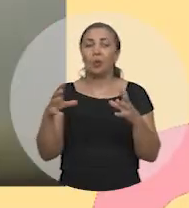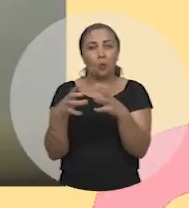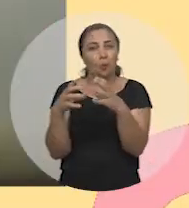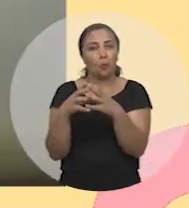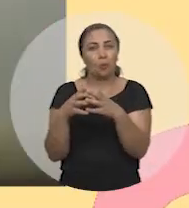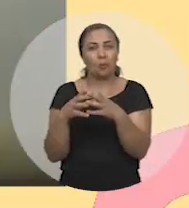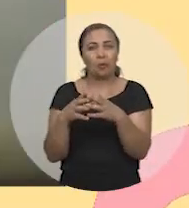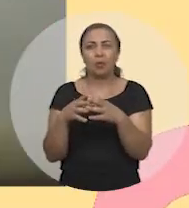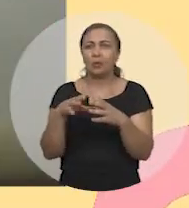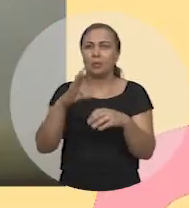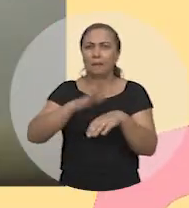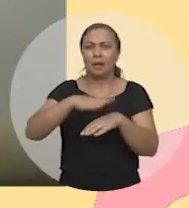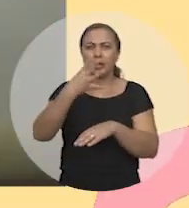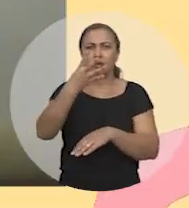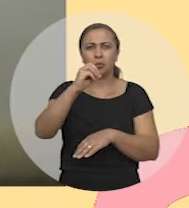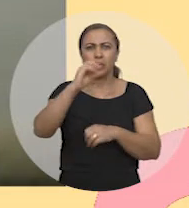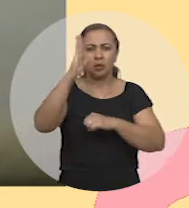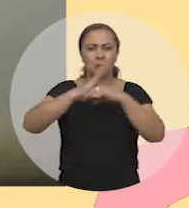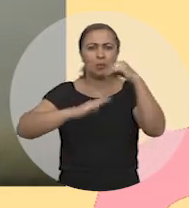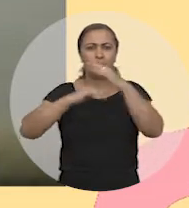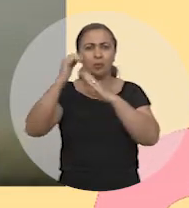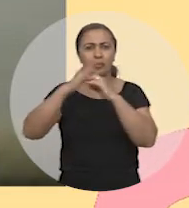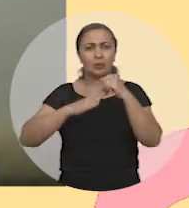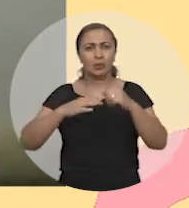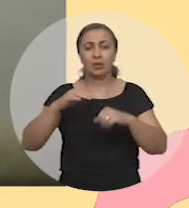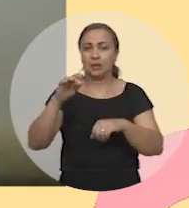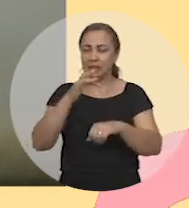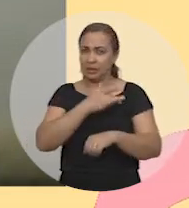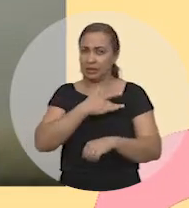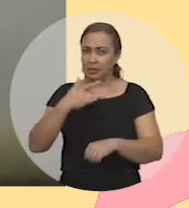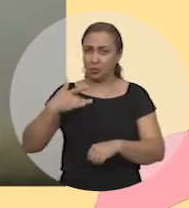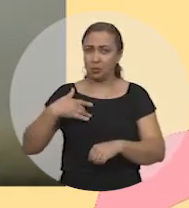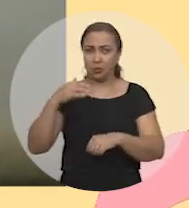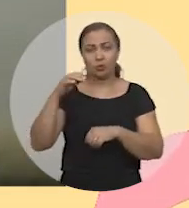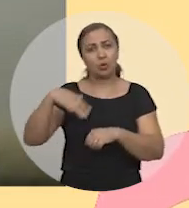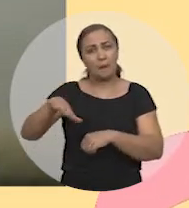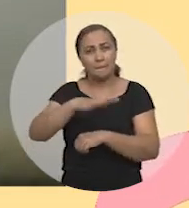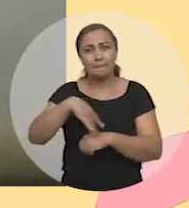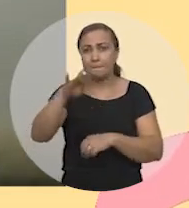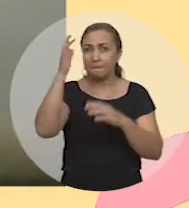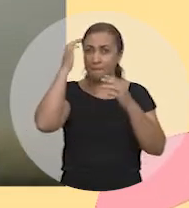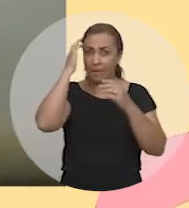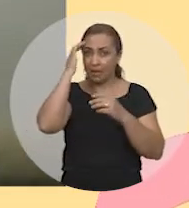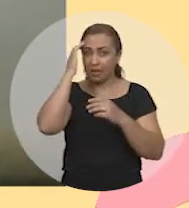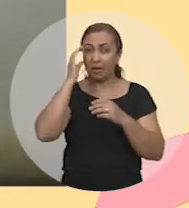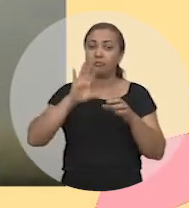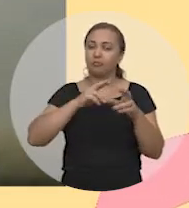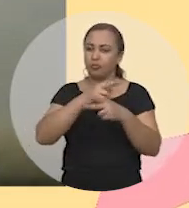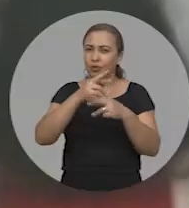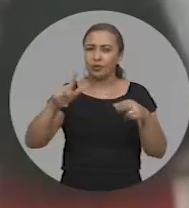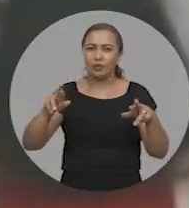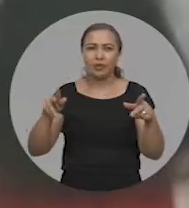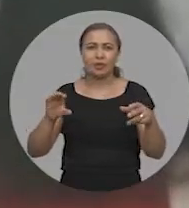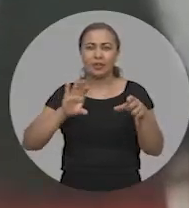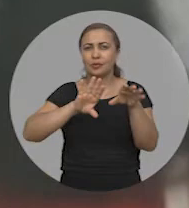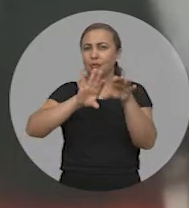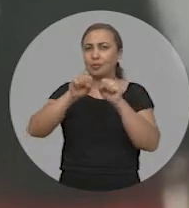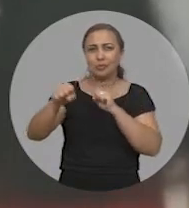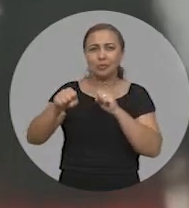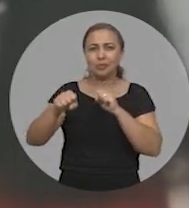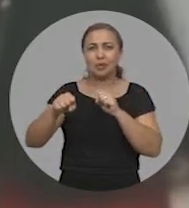gente tem uma equipe composta por mais de 40 profissionais da área de saúde mental de diferentes formações